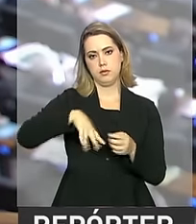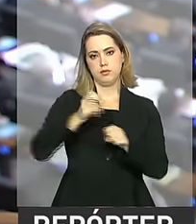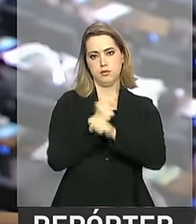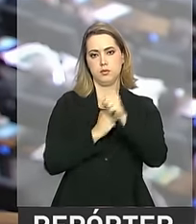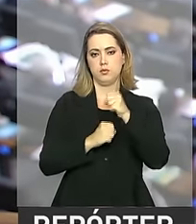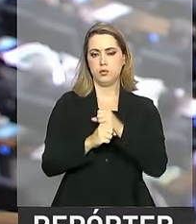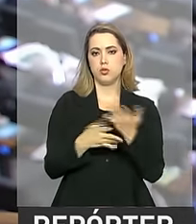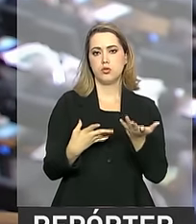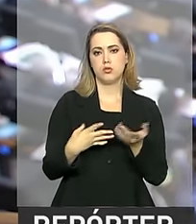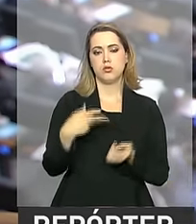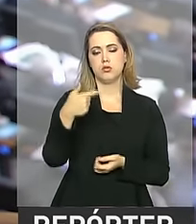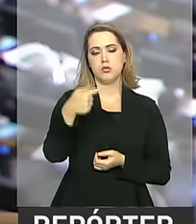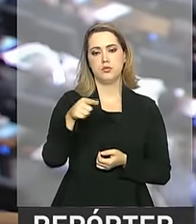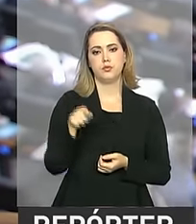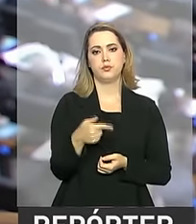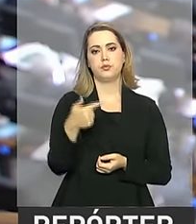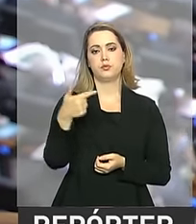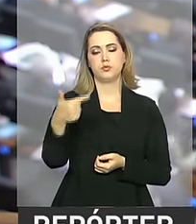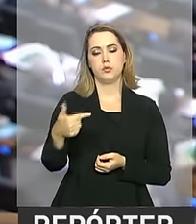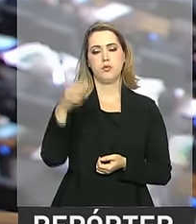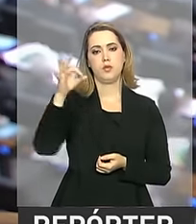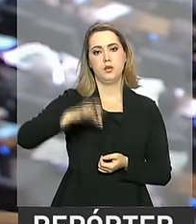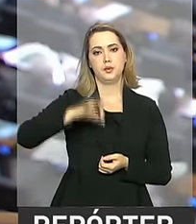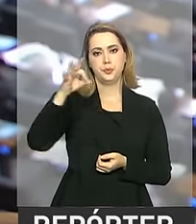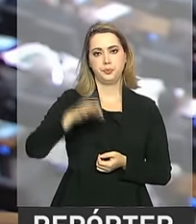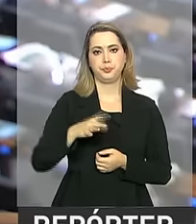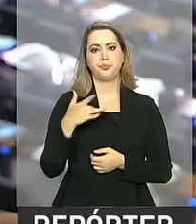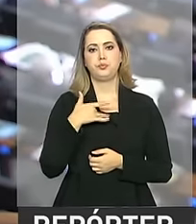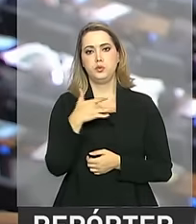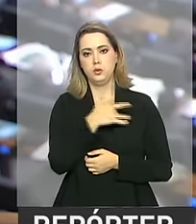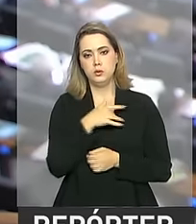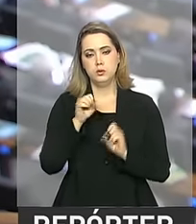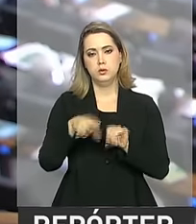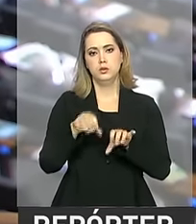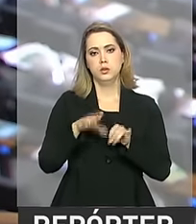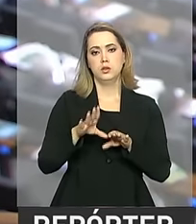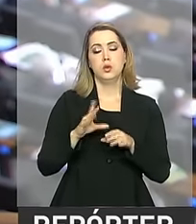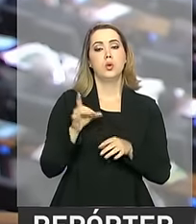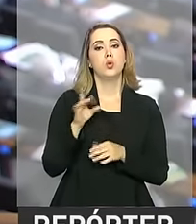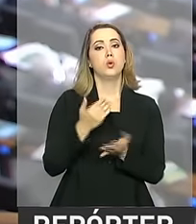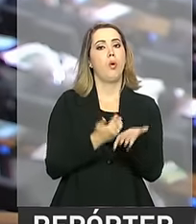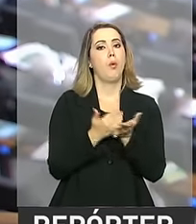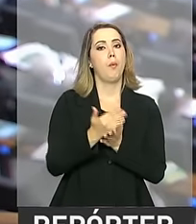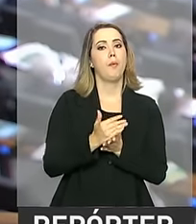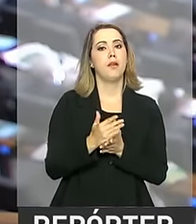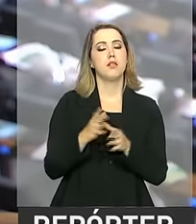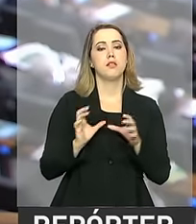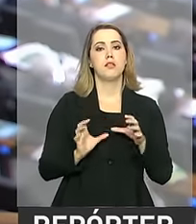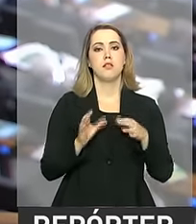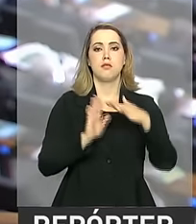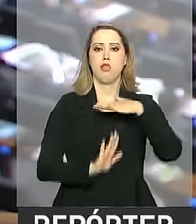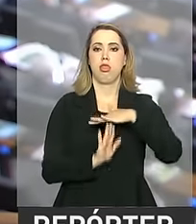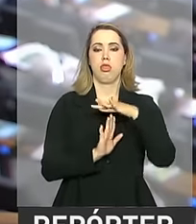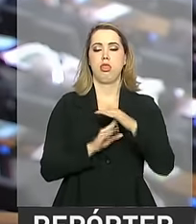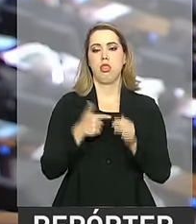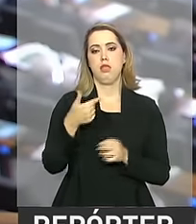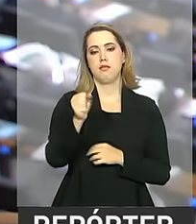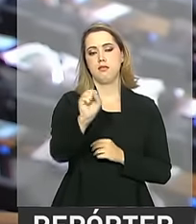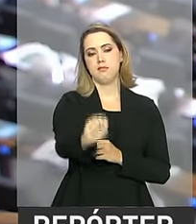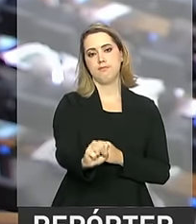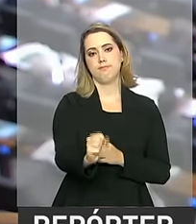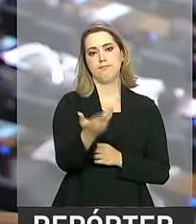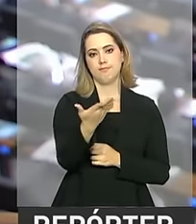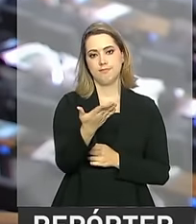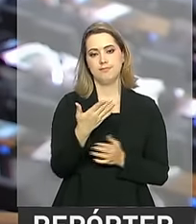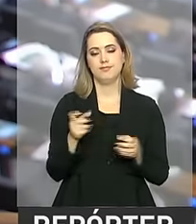de 7,2%. Educação e saúde passam a obedecer a regra a partir de 2018.